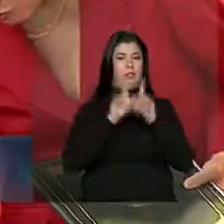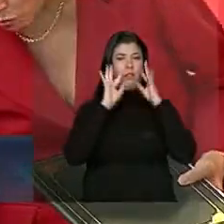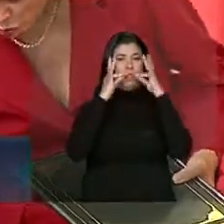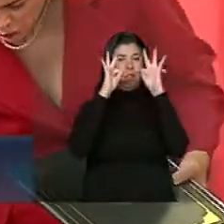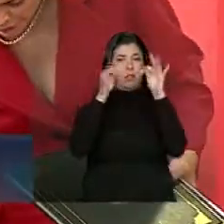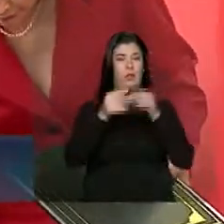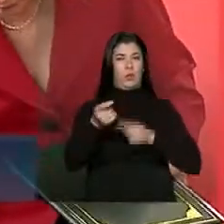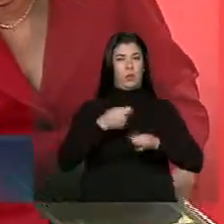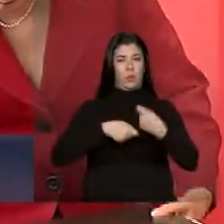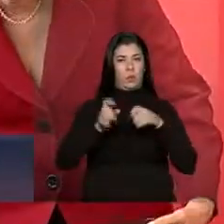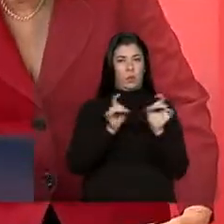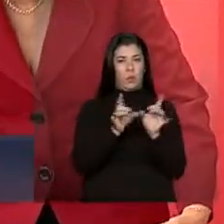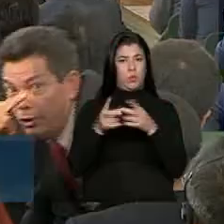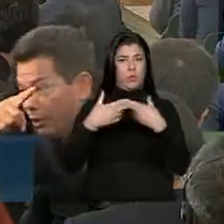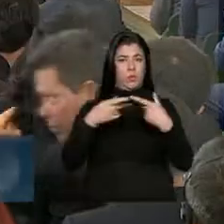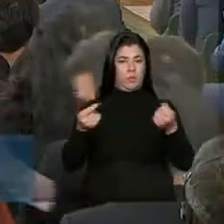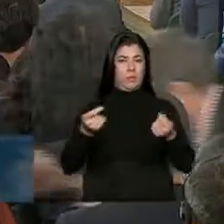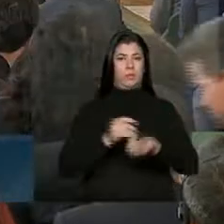entre outros.